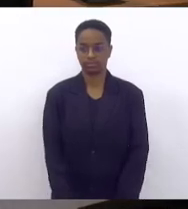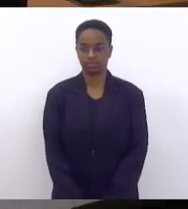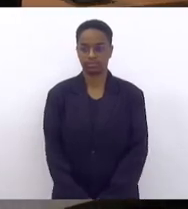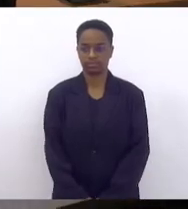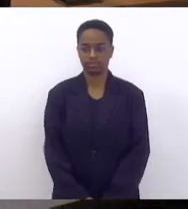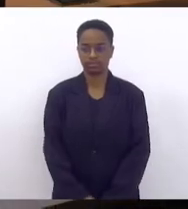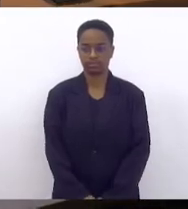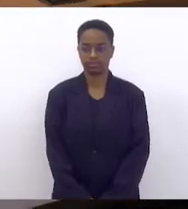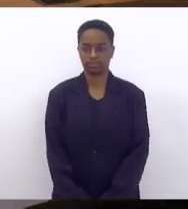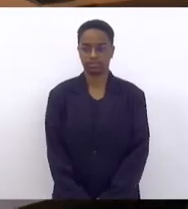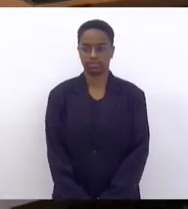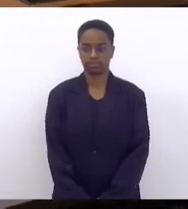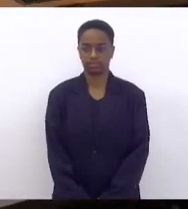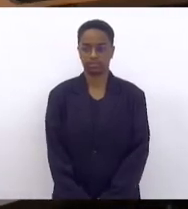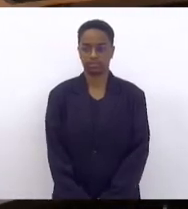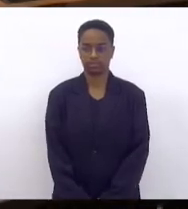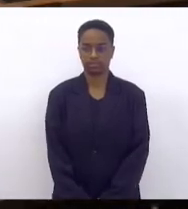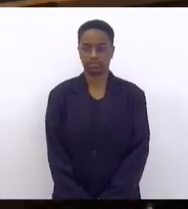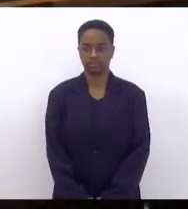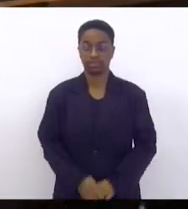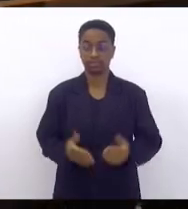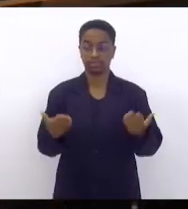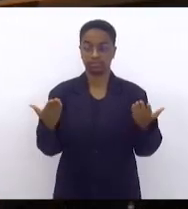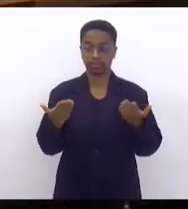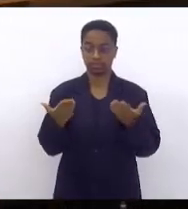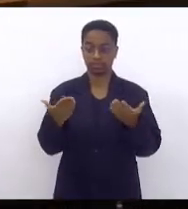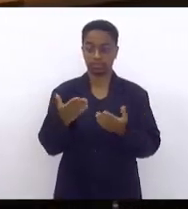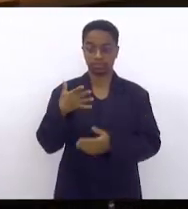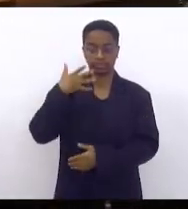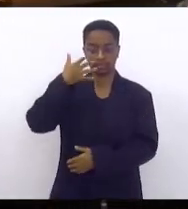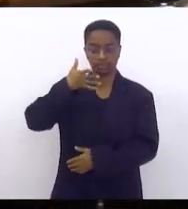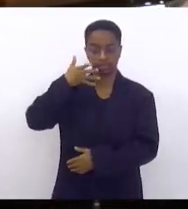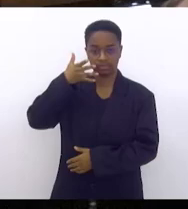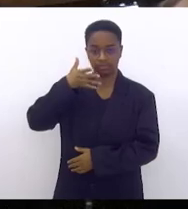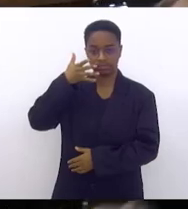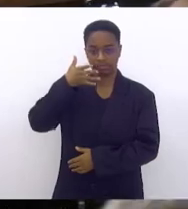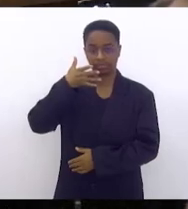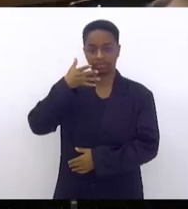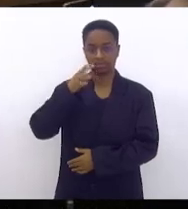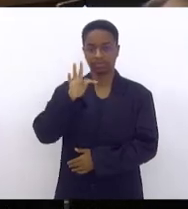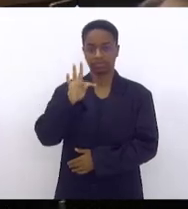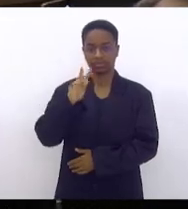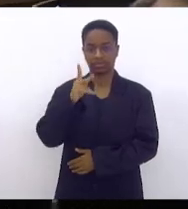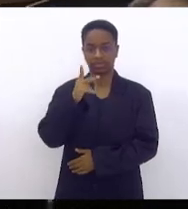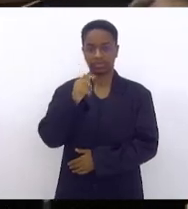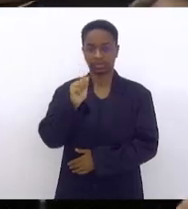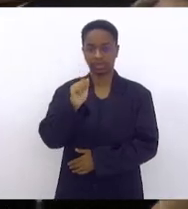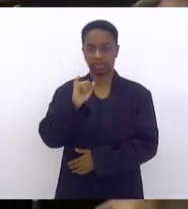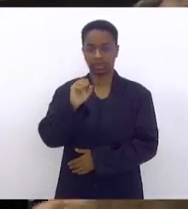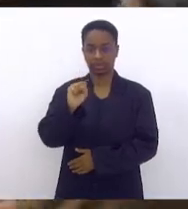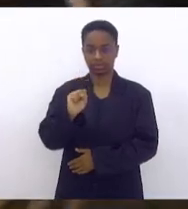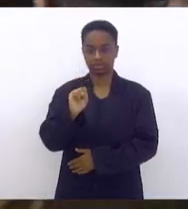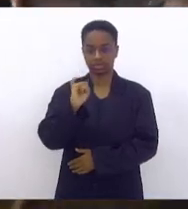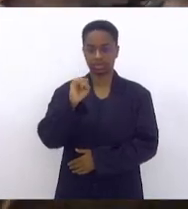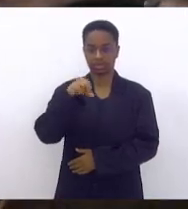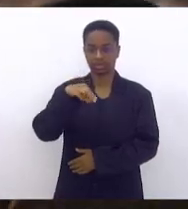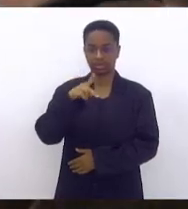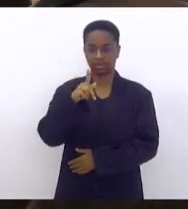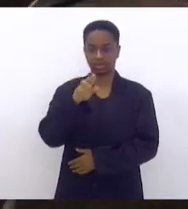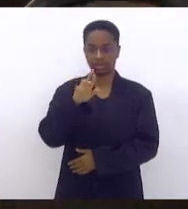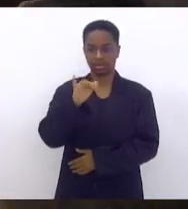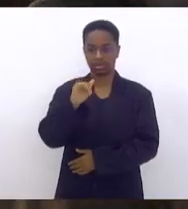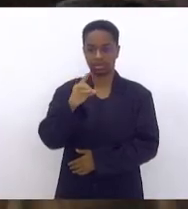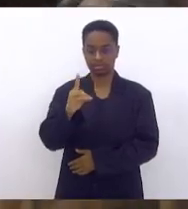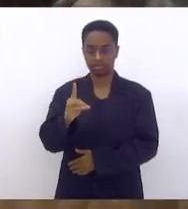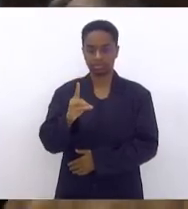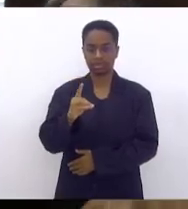Imagina. Passo a palavra agora para Thaís Ingrid Leão, que é a coordenadora da sede do